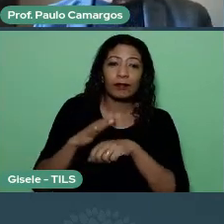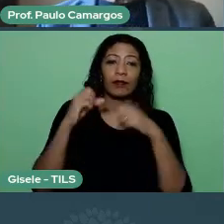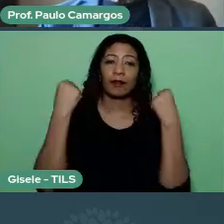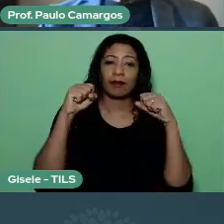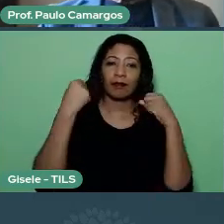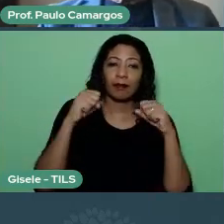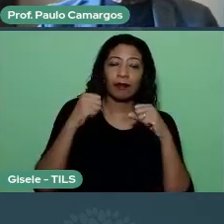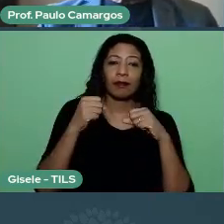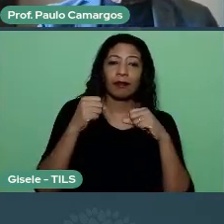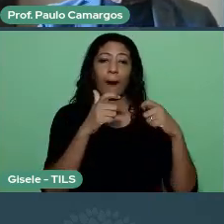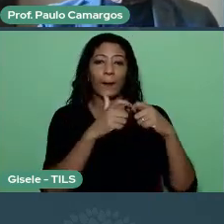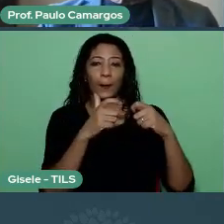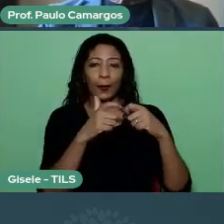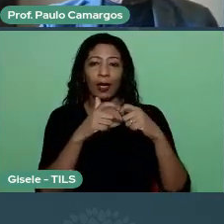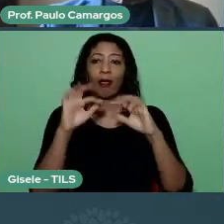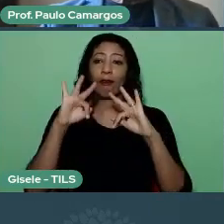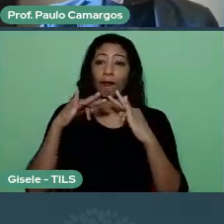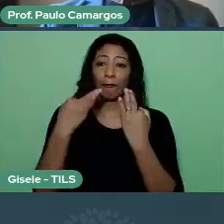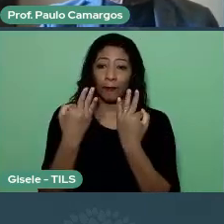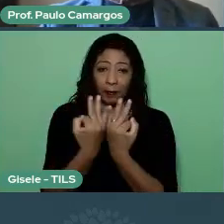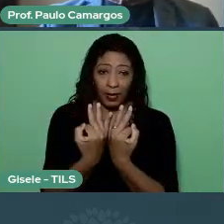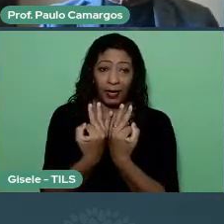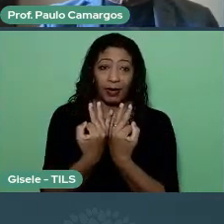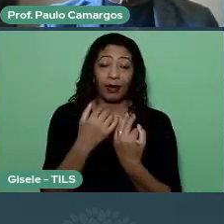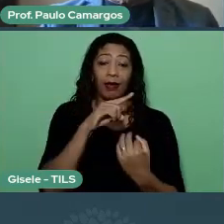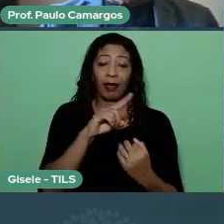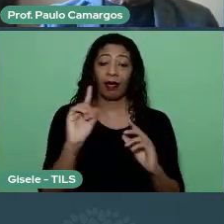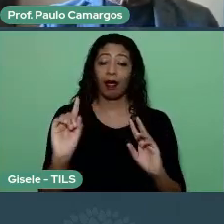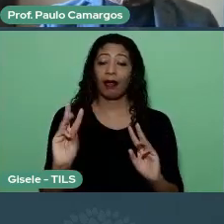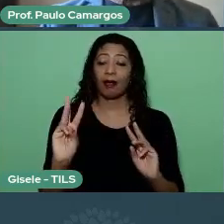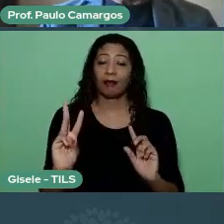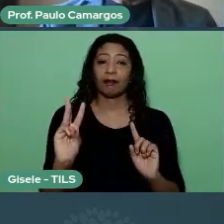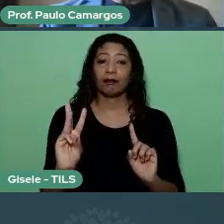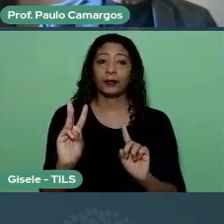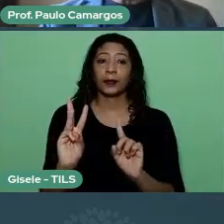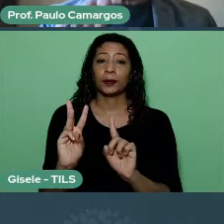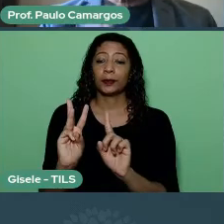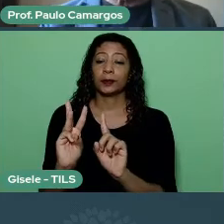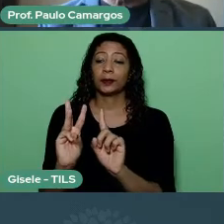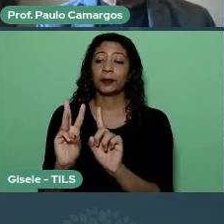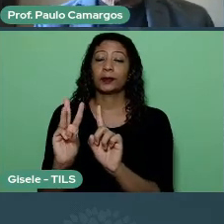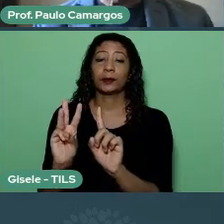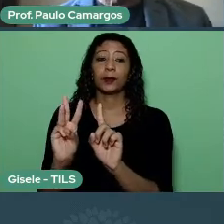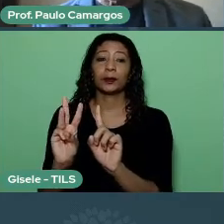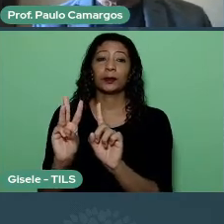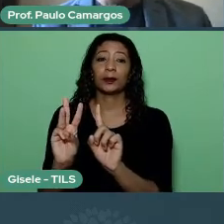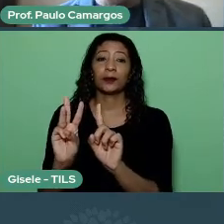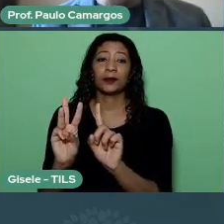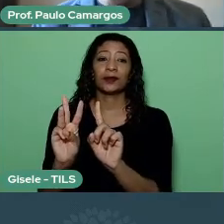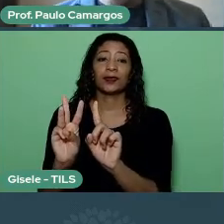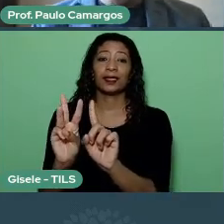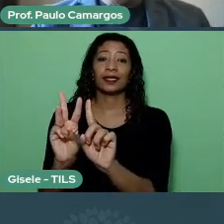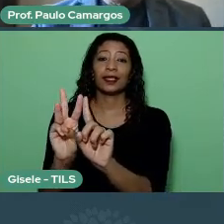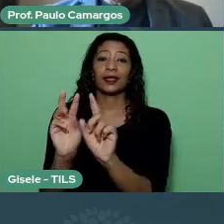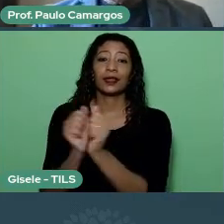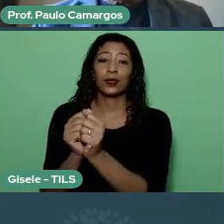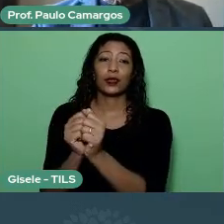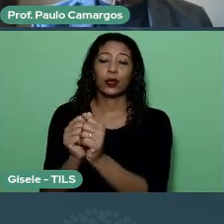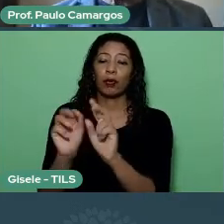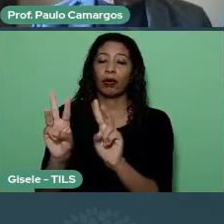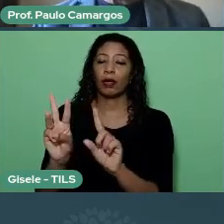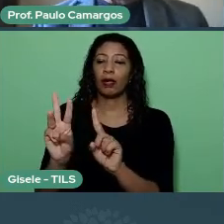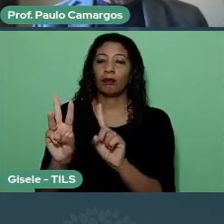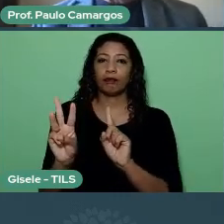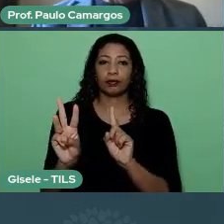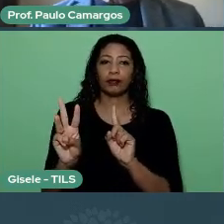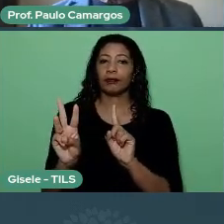do médico, que essa criança aqui se torne companheira dessas aqui, e não que fique lá na retranca.